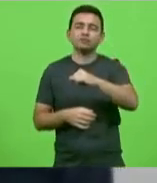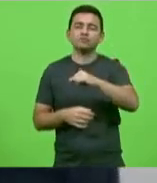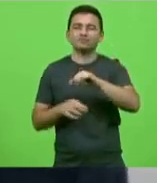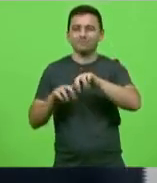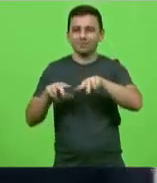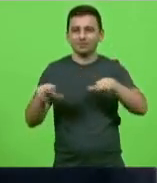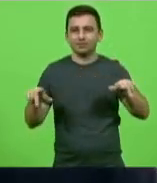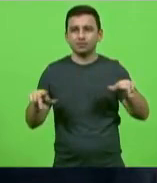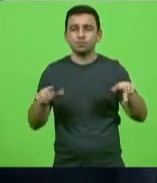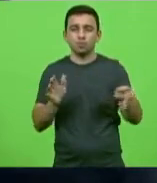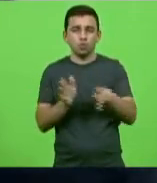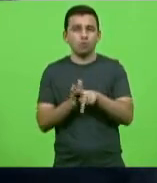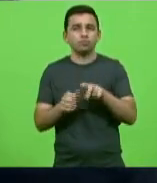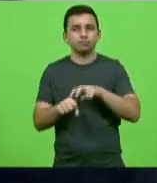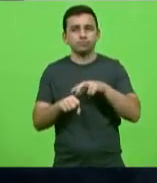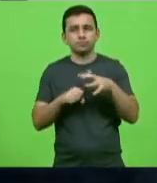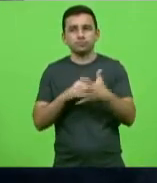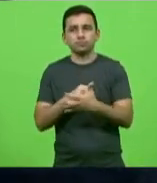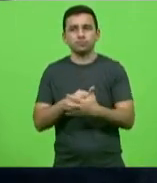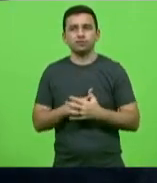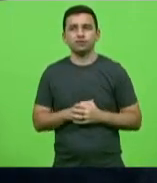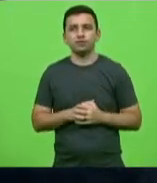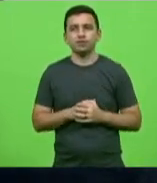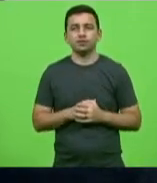deletérios da Covid.